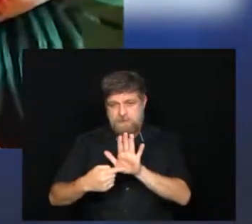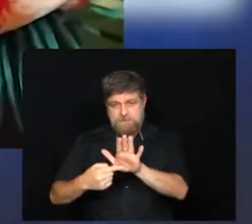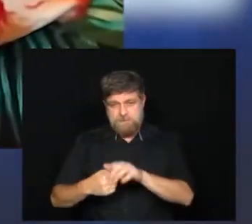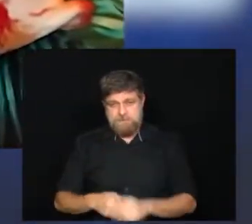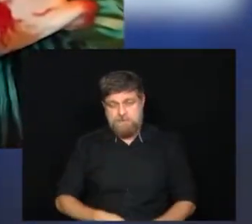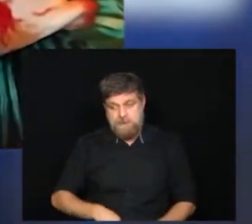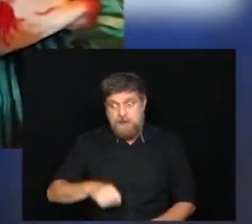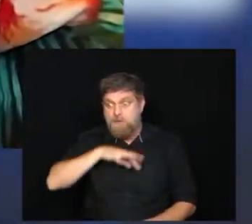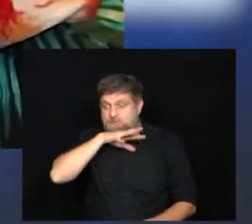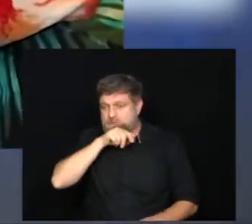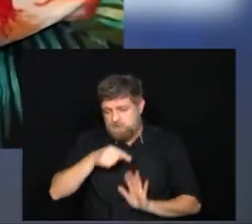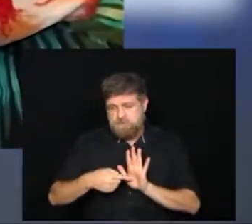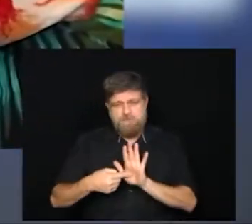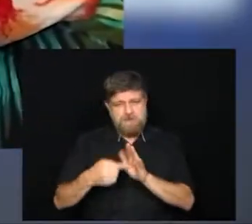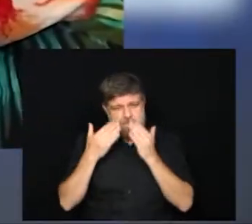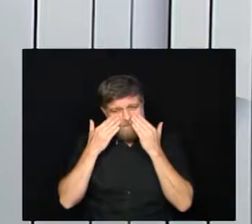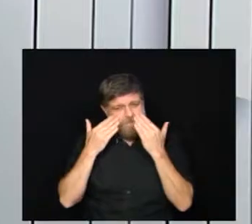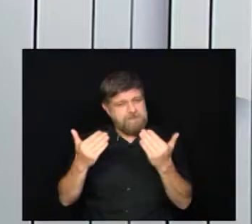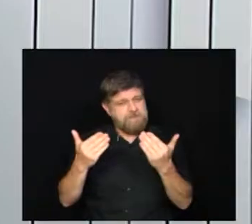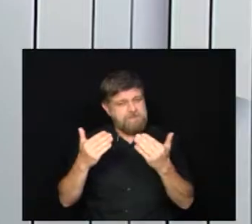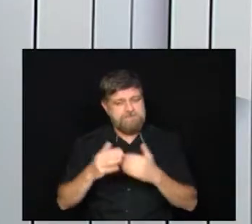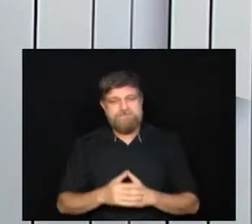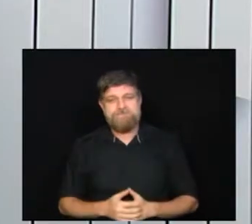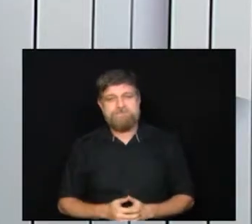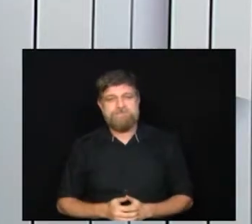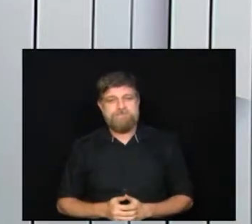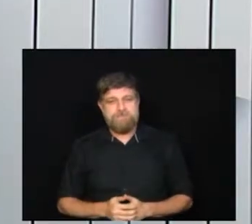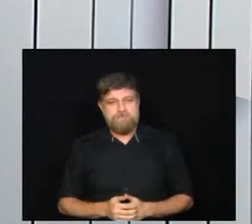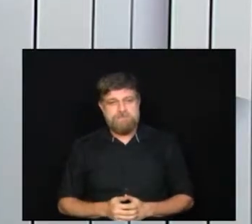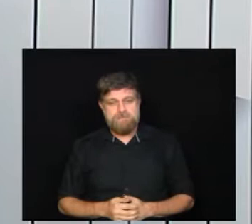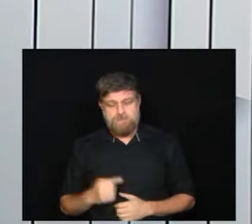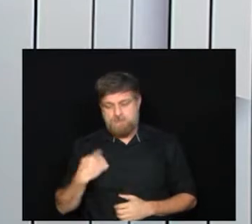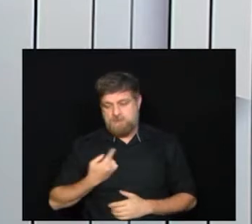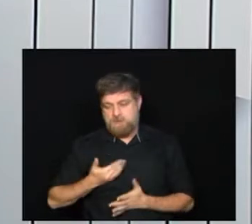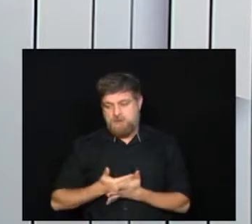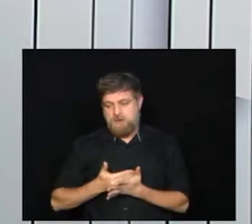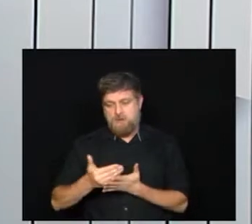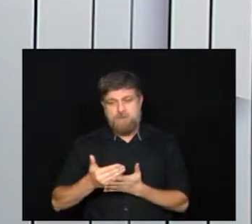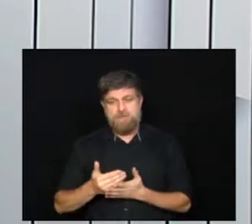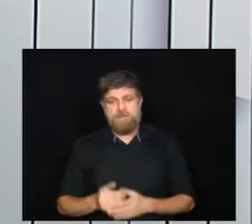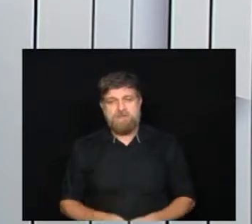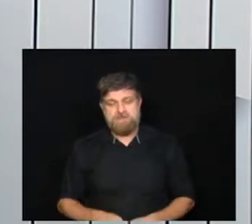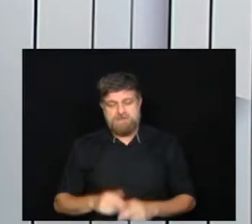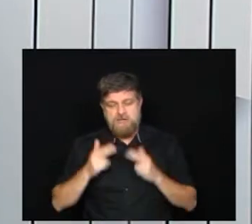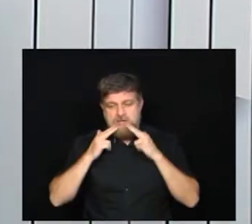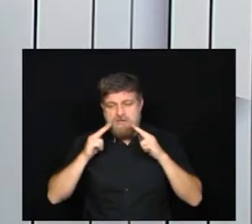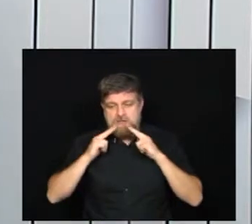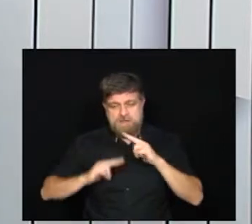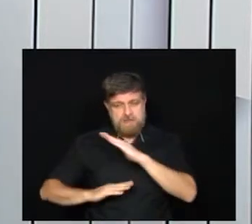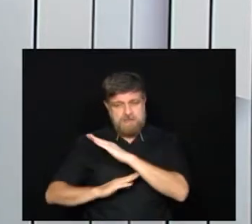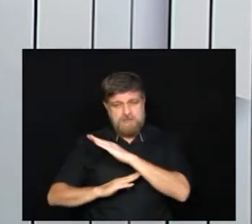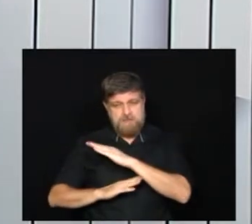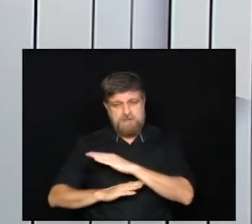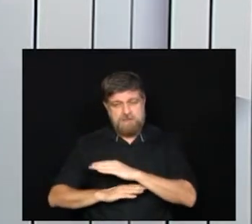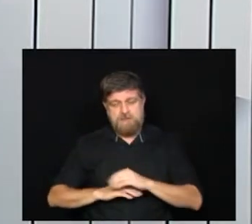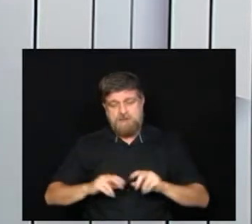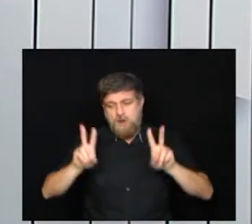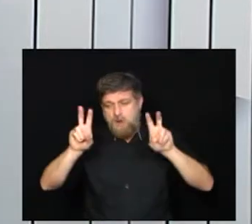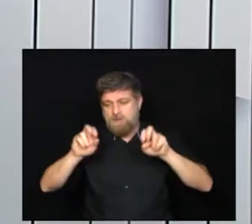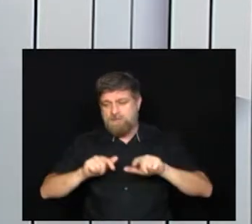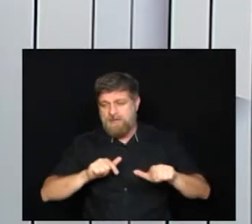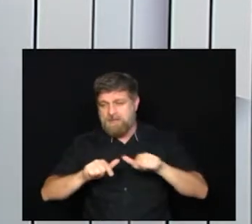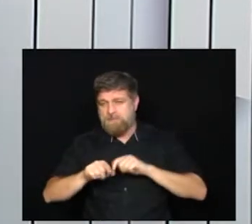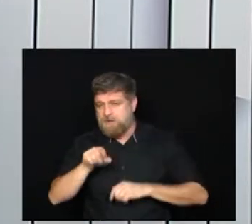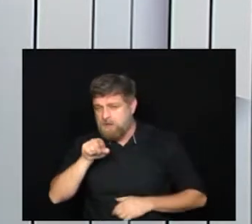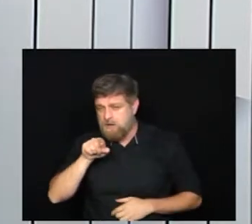o Bicho mostra para você. E a gente abre esta edição falando sobre emprego. Você